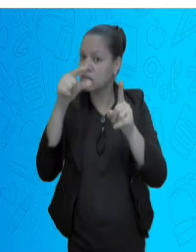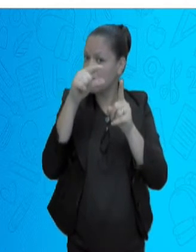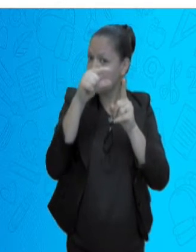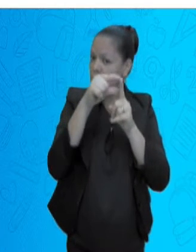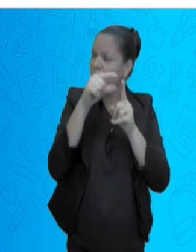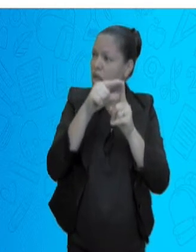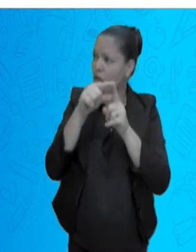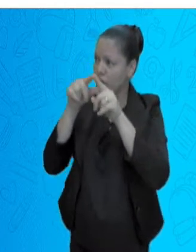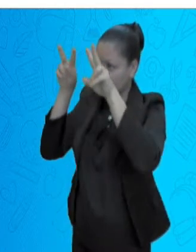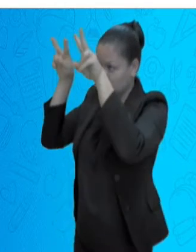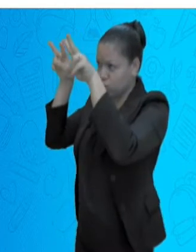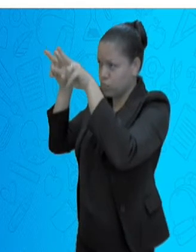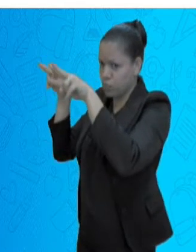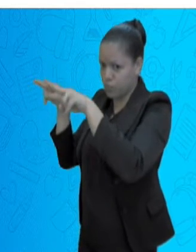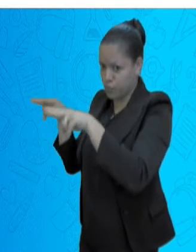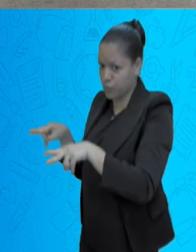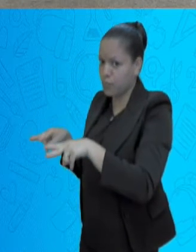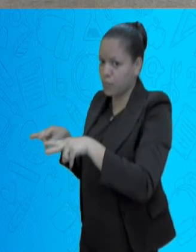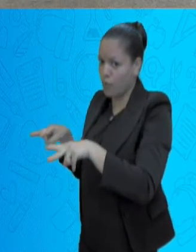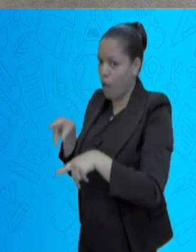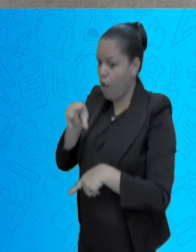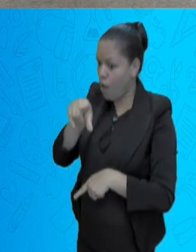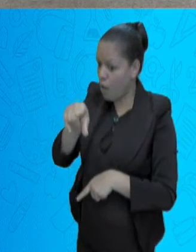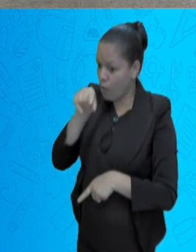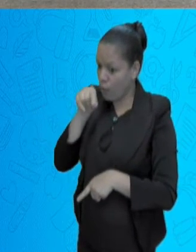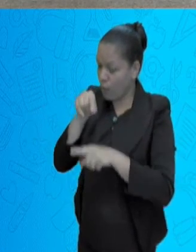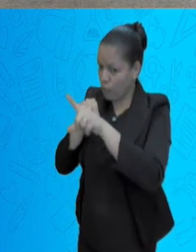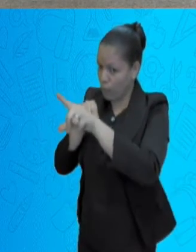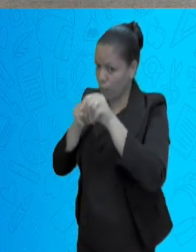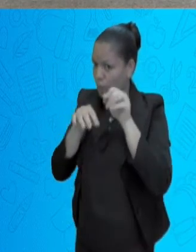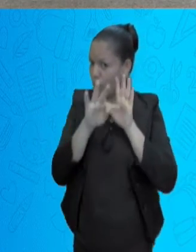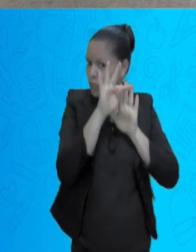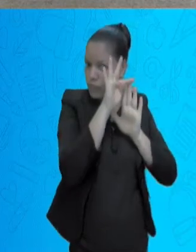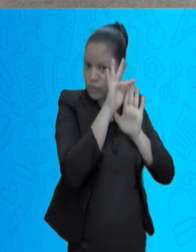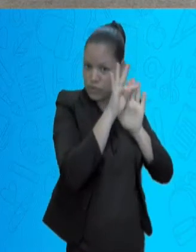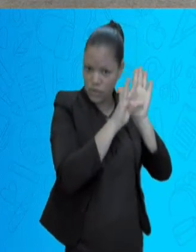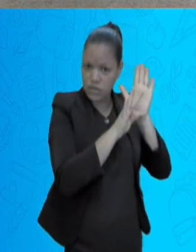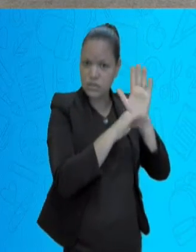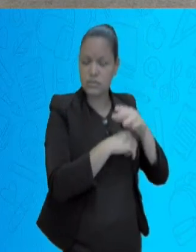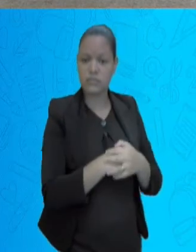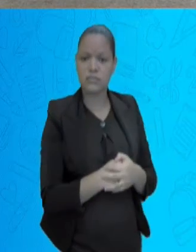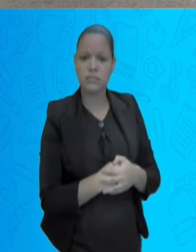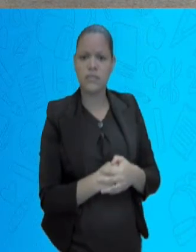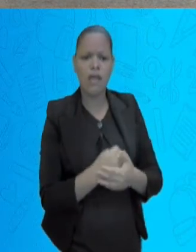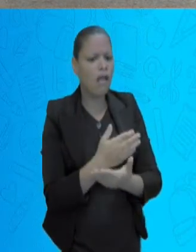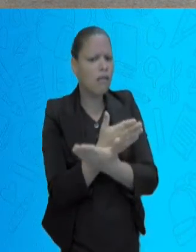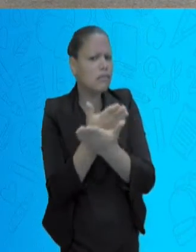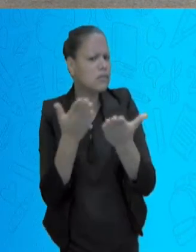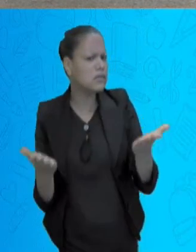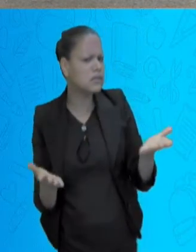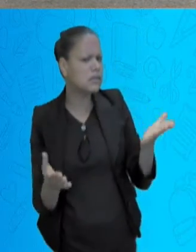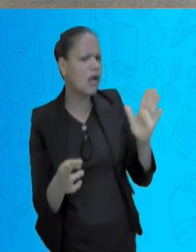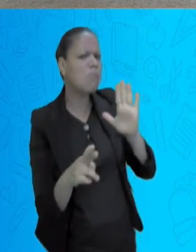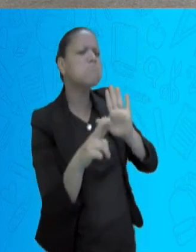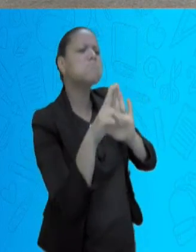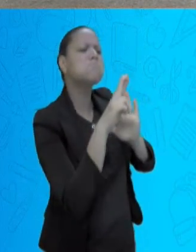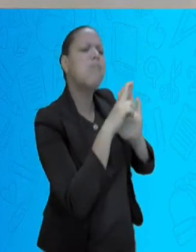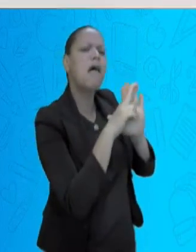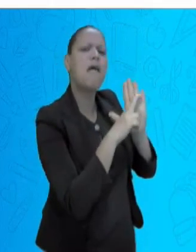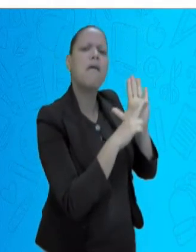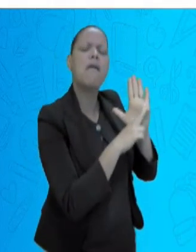com. Essas palavras, elas estão encaixadas na regra básica da ortografia, que